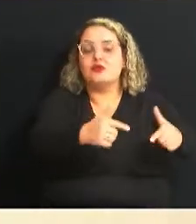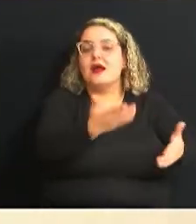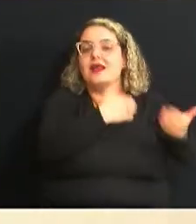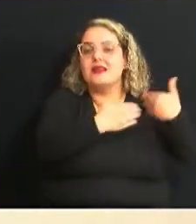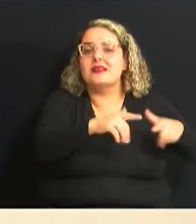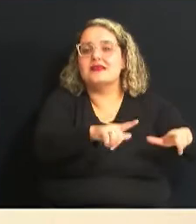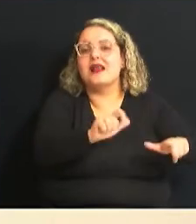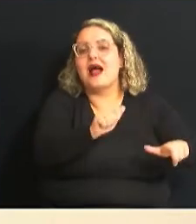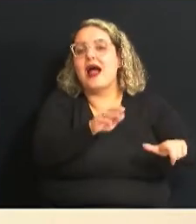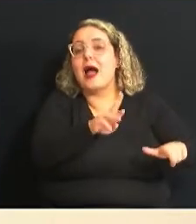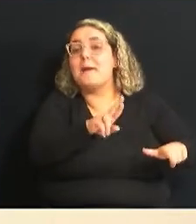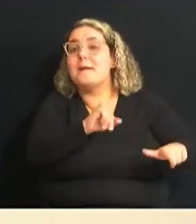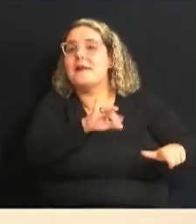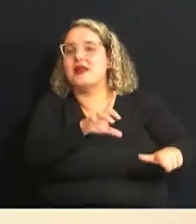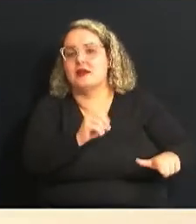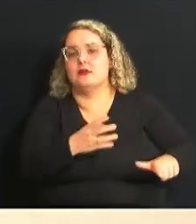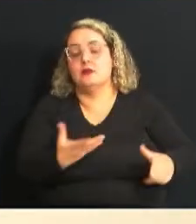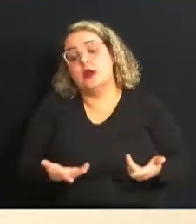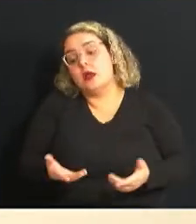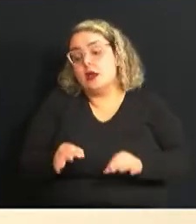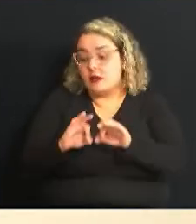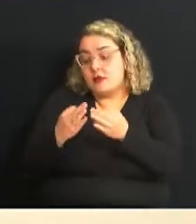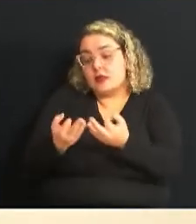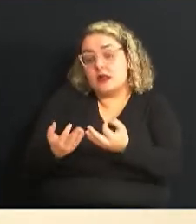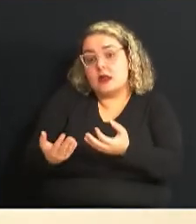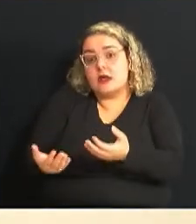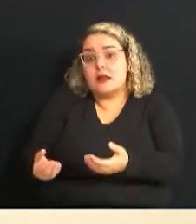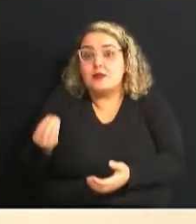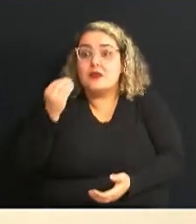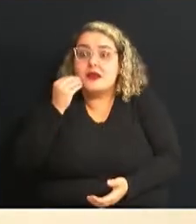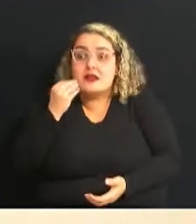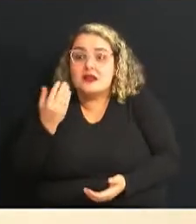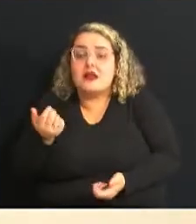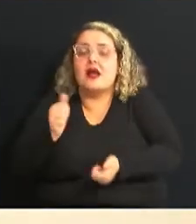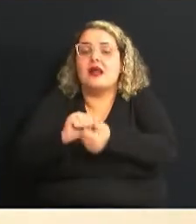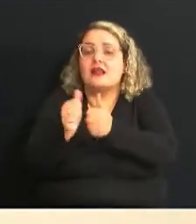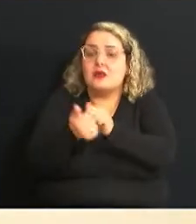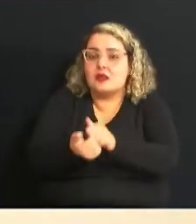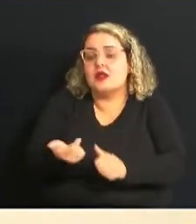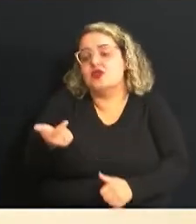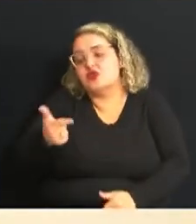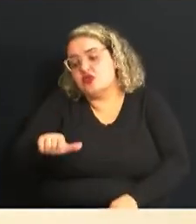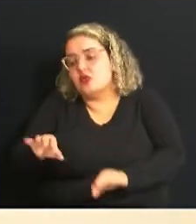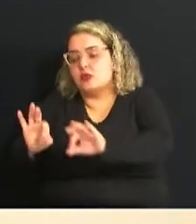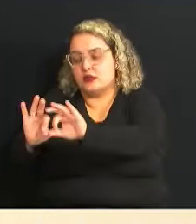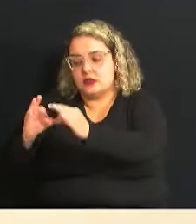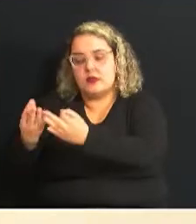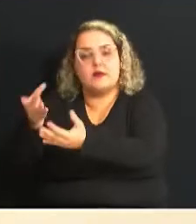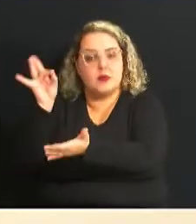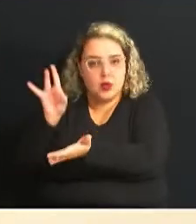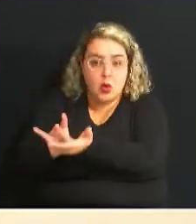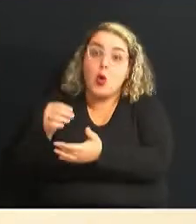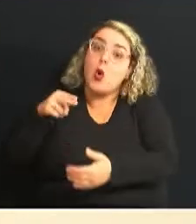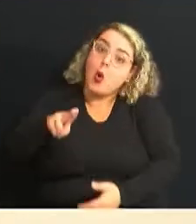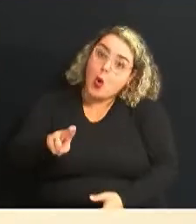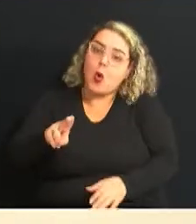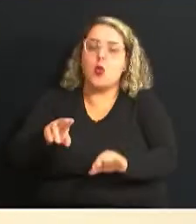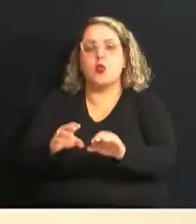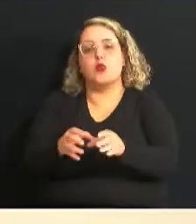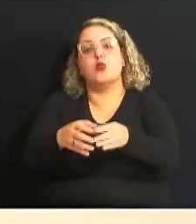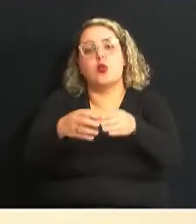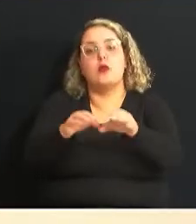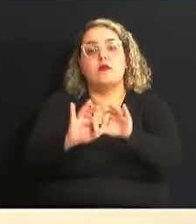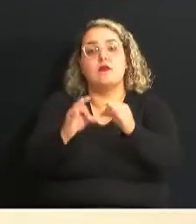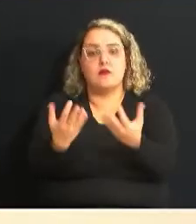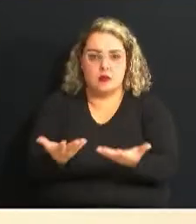disponibilizam receber essas crianças para tentar reinseri-las novamente ou nas famílias de origem ou ter um convívio familiar para